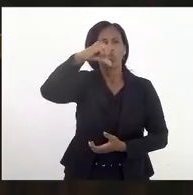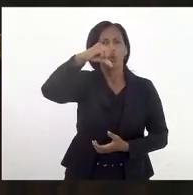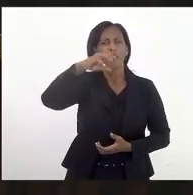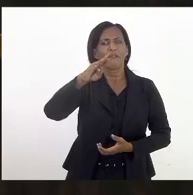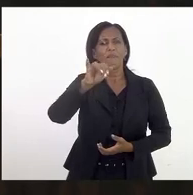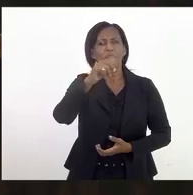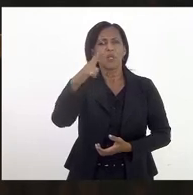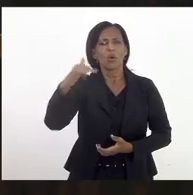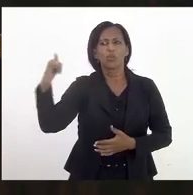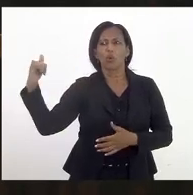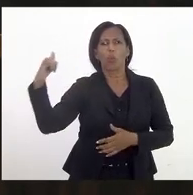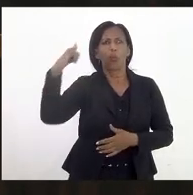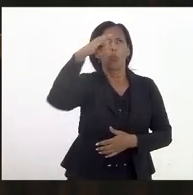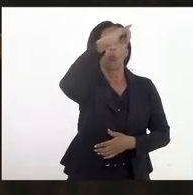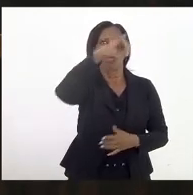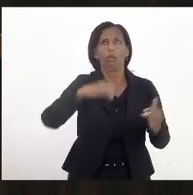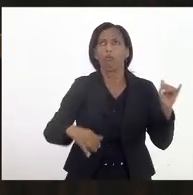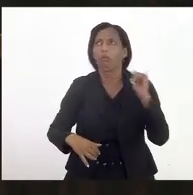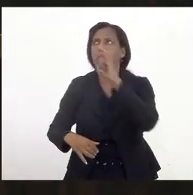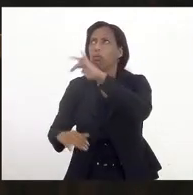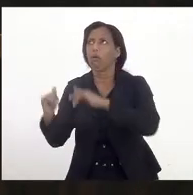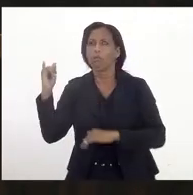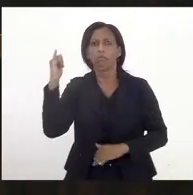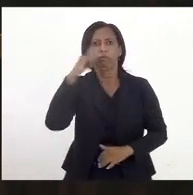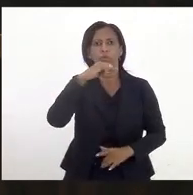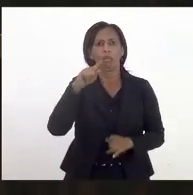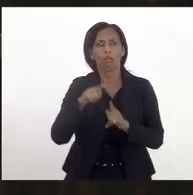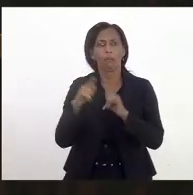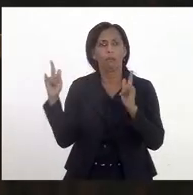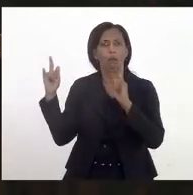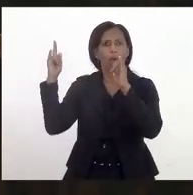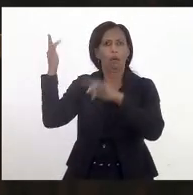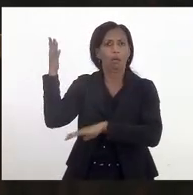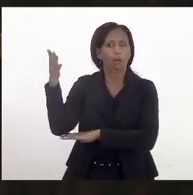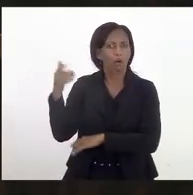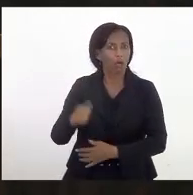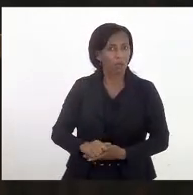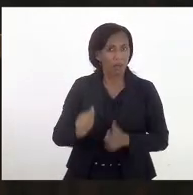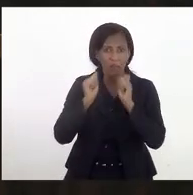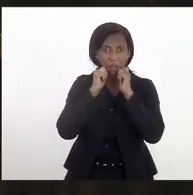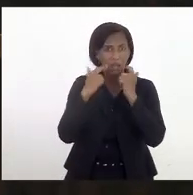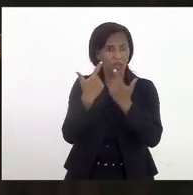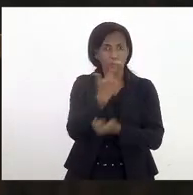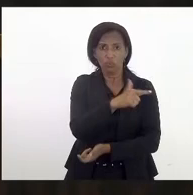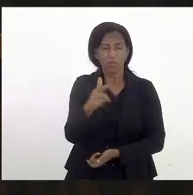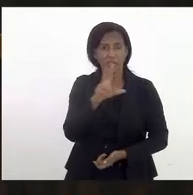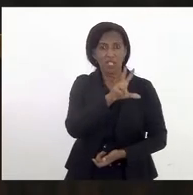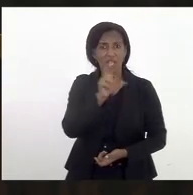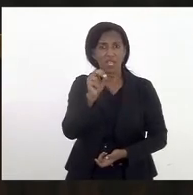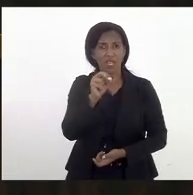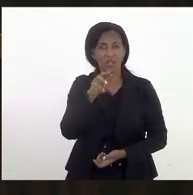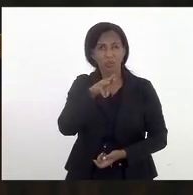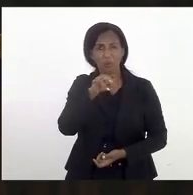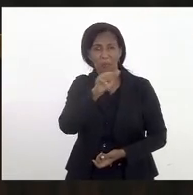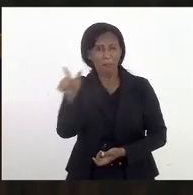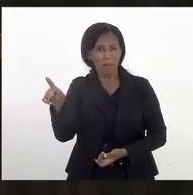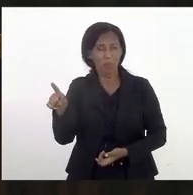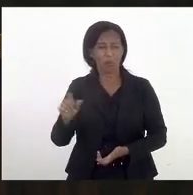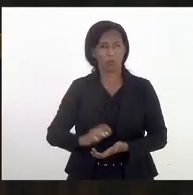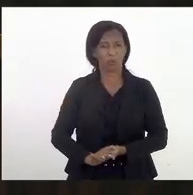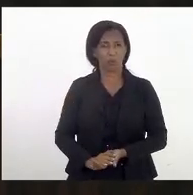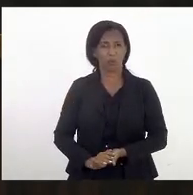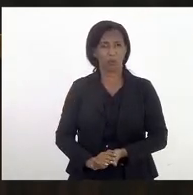diária bom e nós Assembleia do estado do tinha Gasto 500 mil reais em 3 anos e